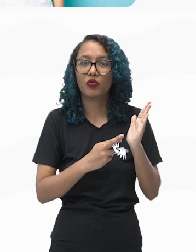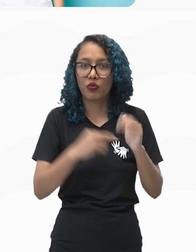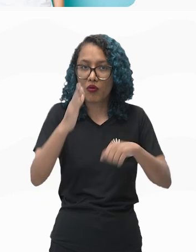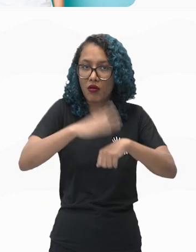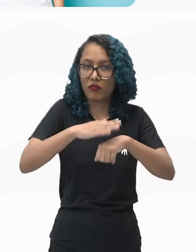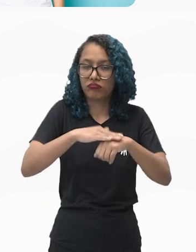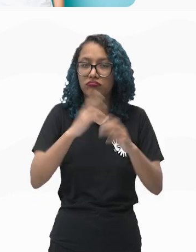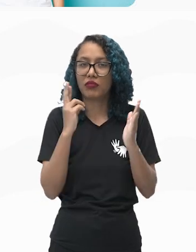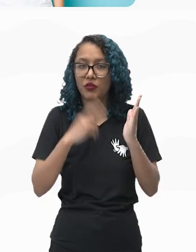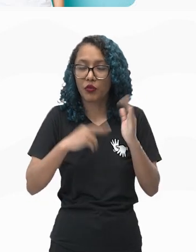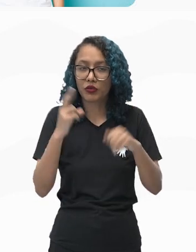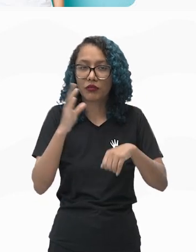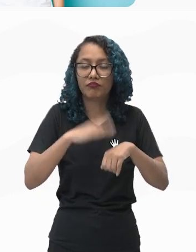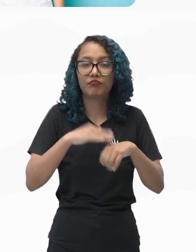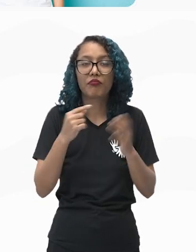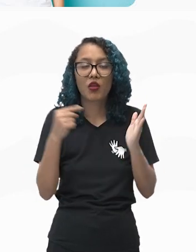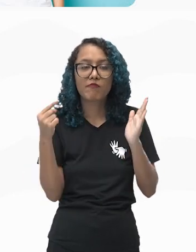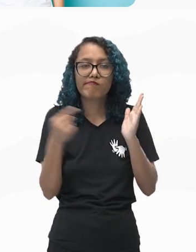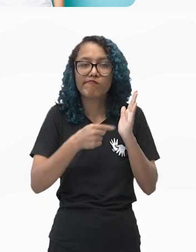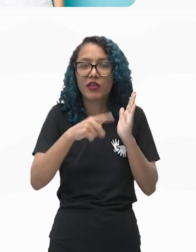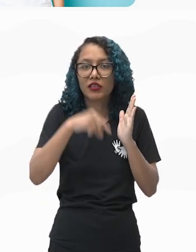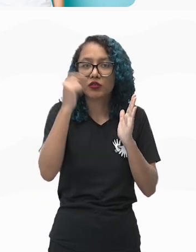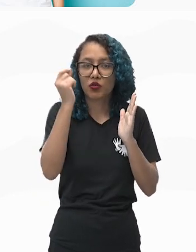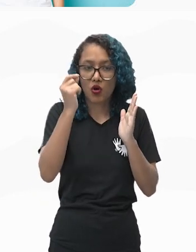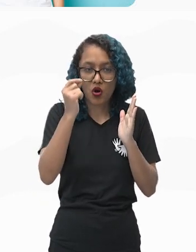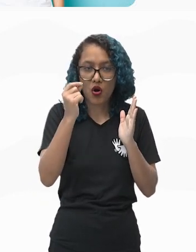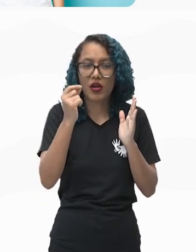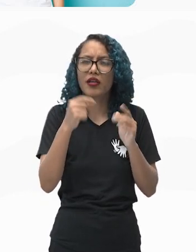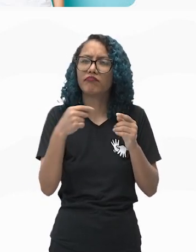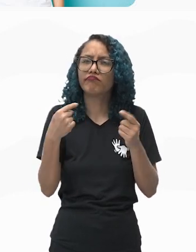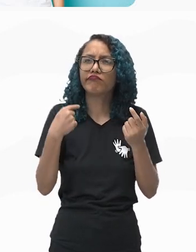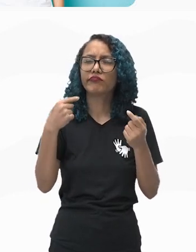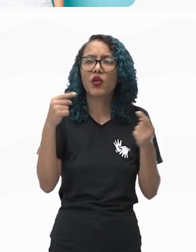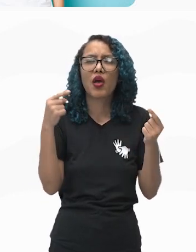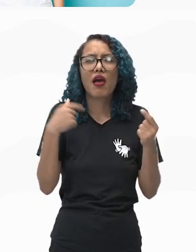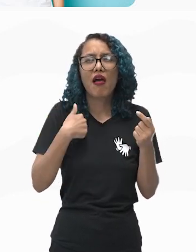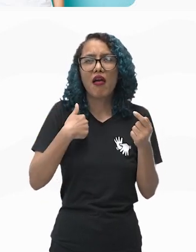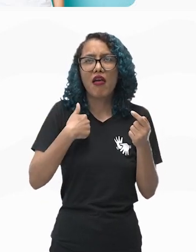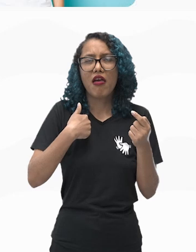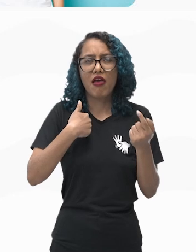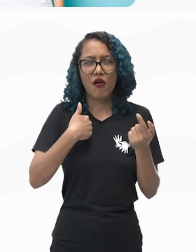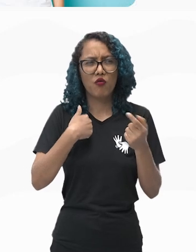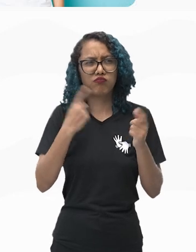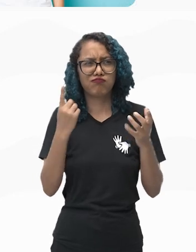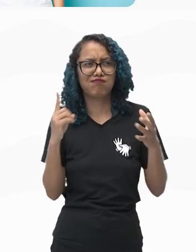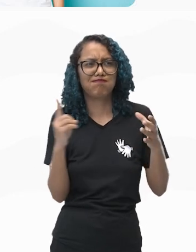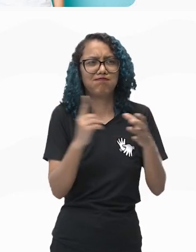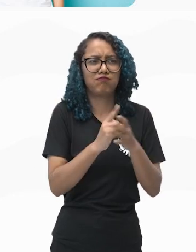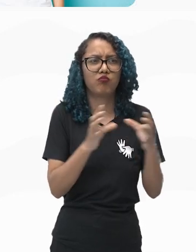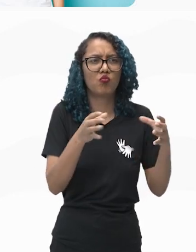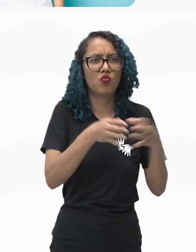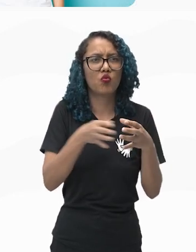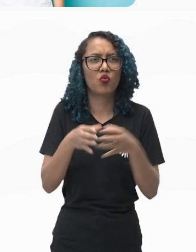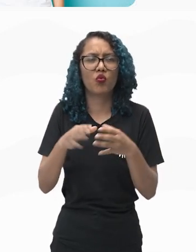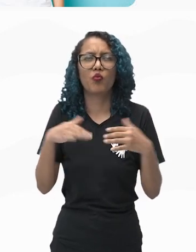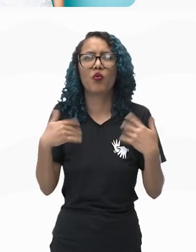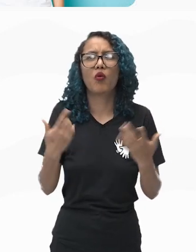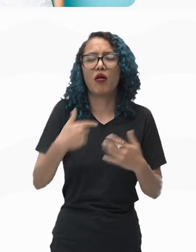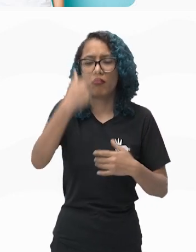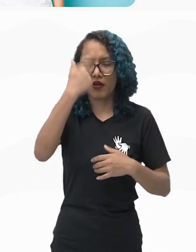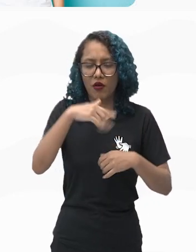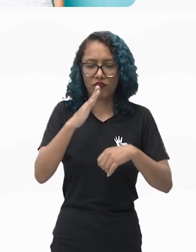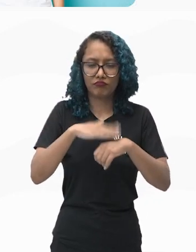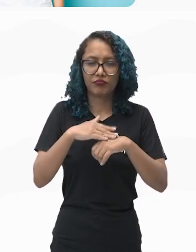digo a qual grupo eu considero que eu pertenço. Sim. Eu, por exemplo, professor